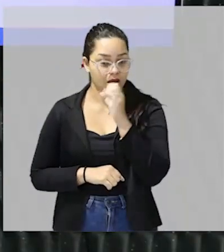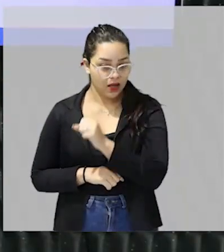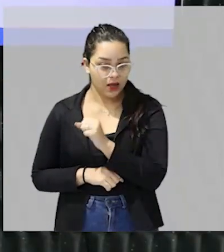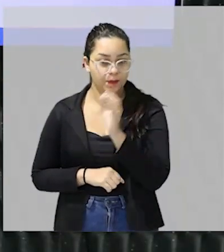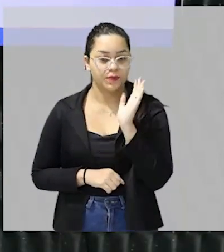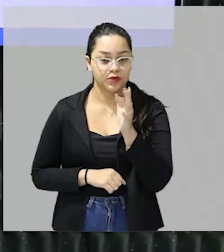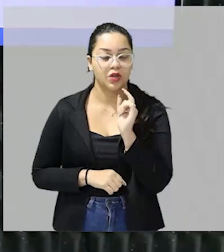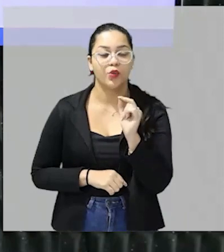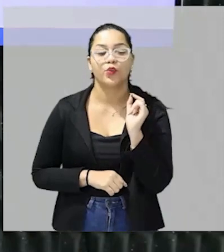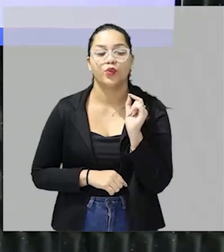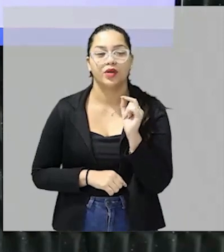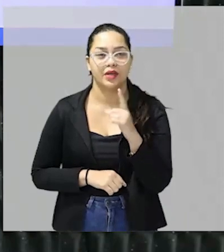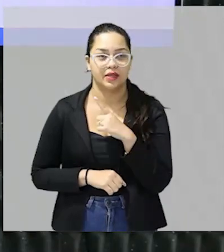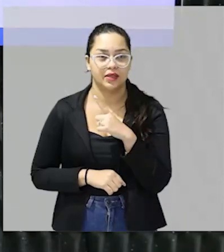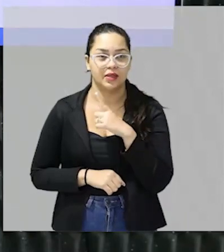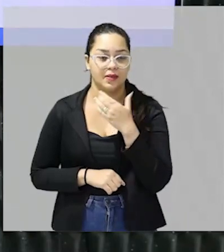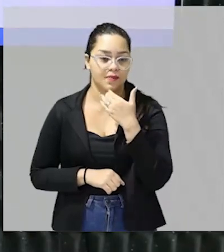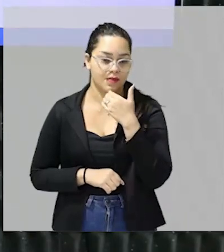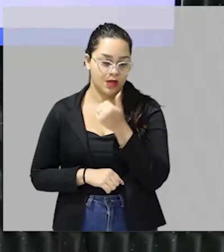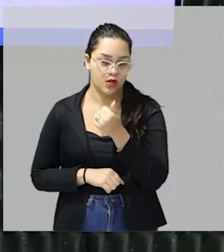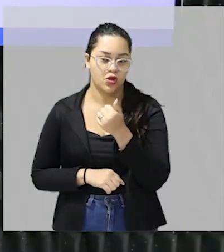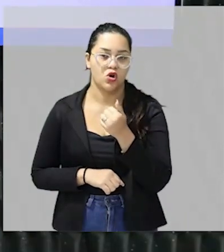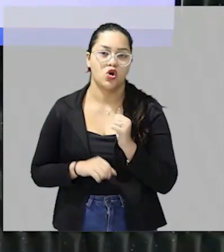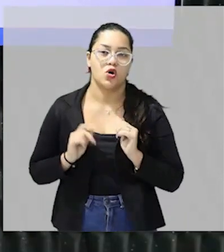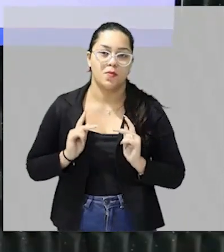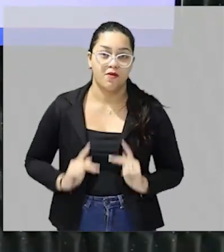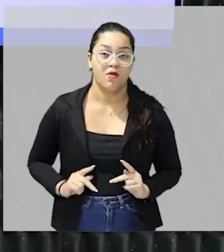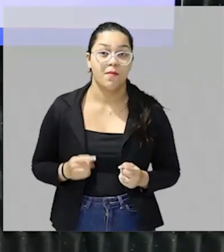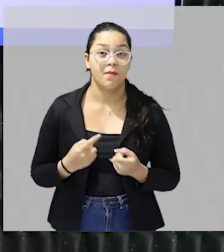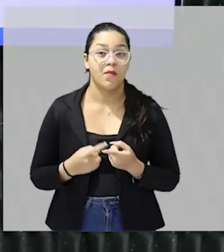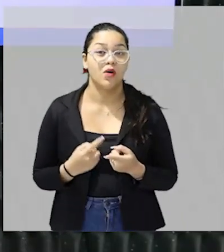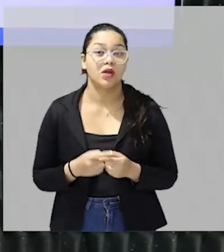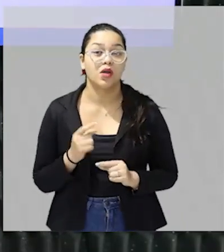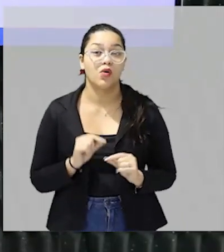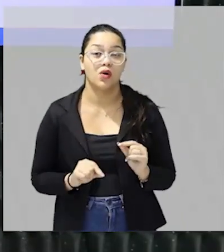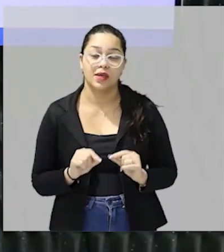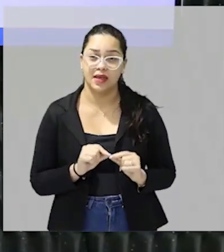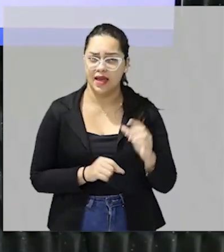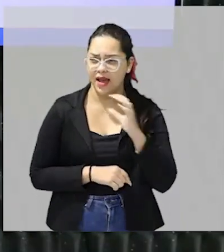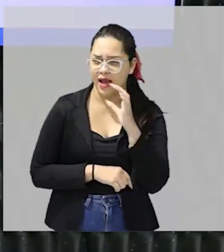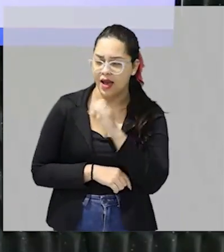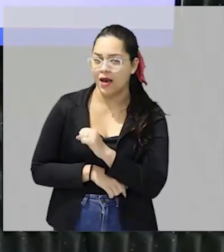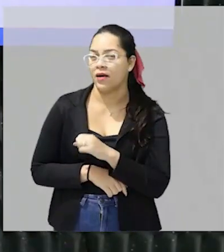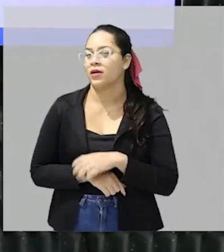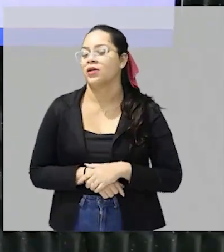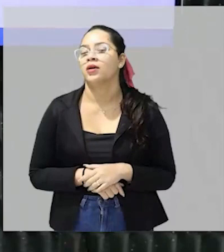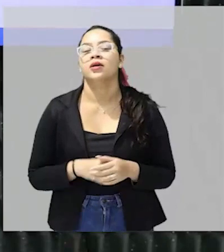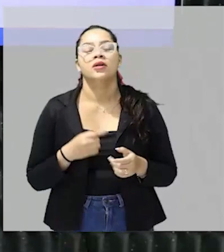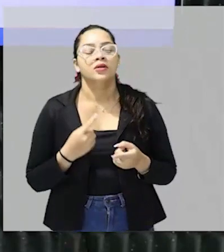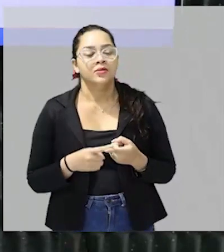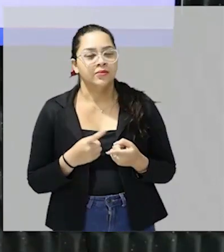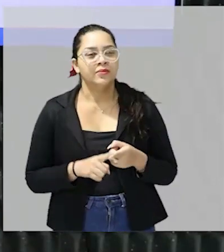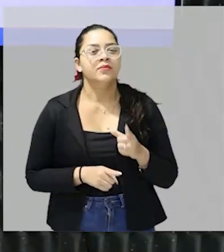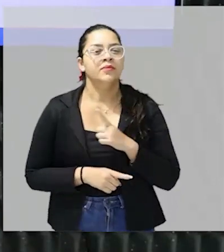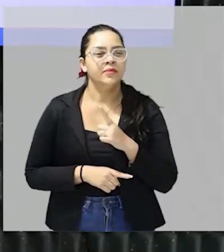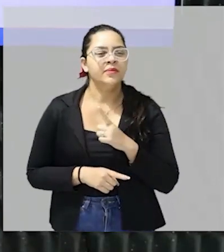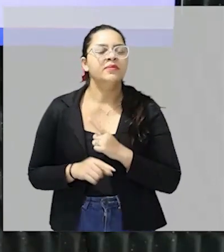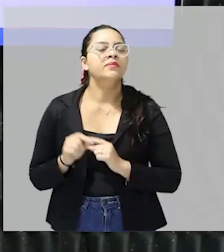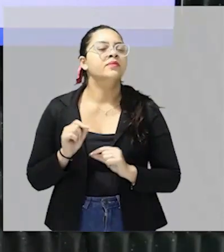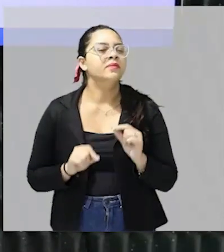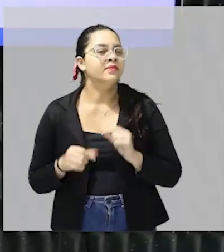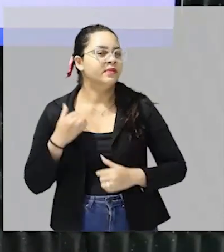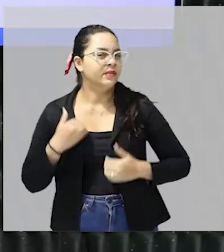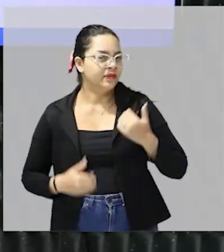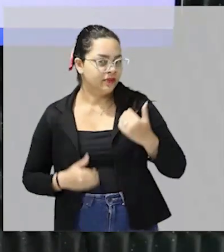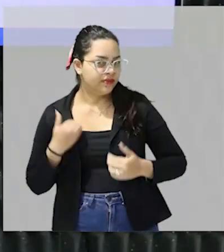rapidamente eles chegam à sua melhor performance. Por que rapidamente eles chegam à sua melhor performance? Porque eles têm as suas capacidades